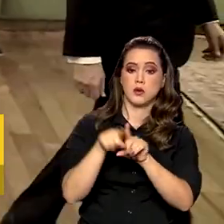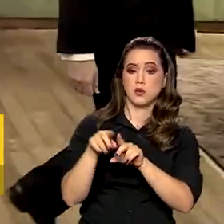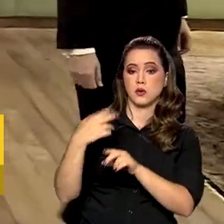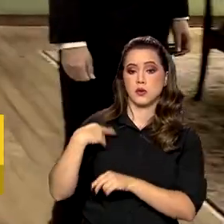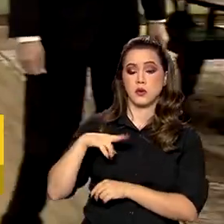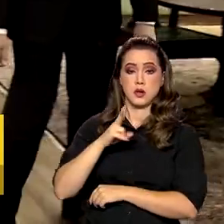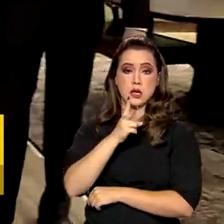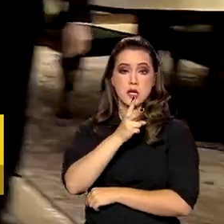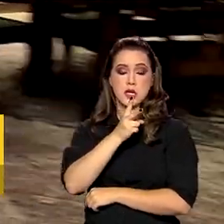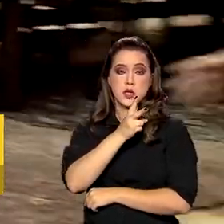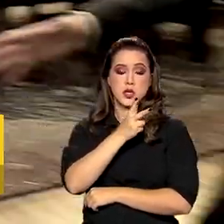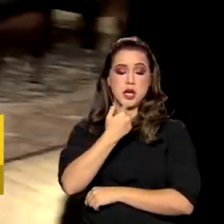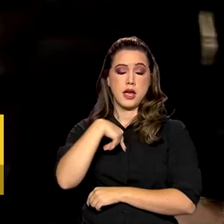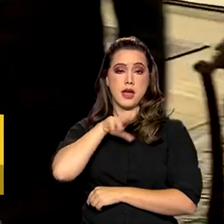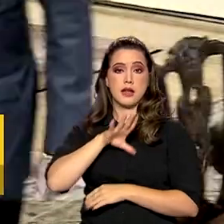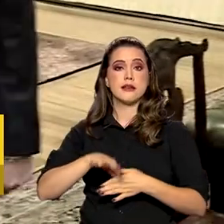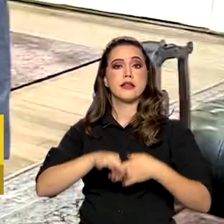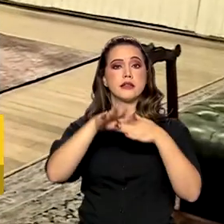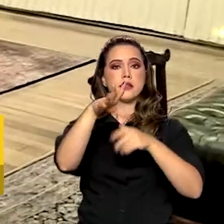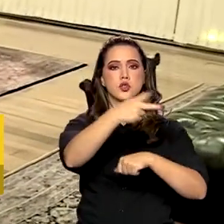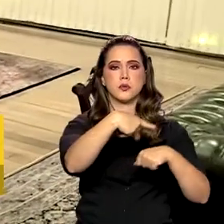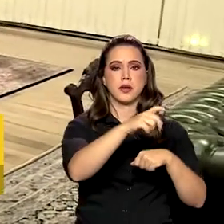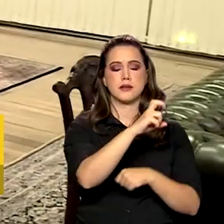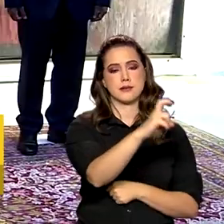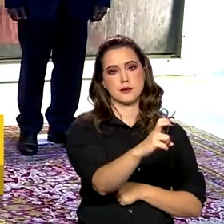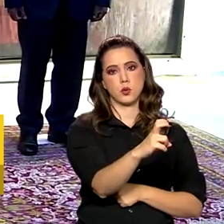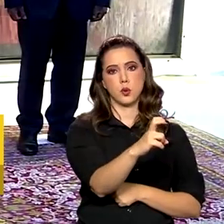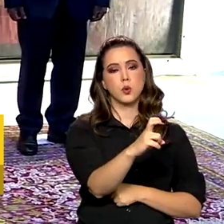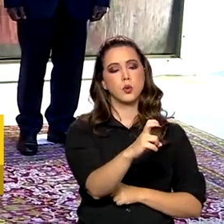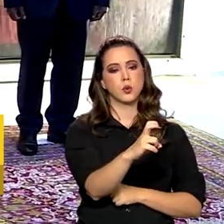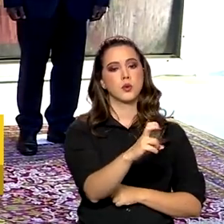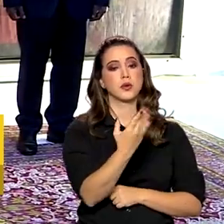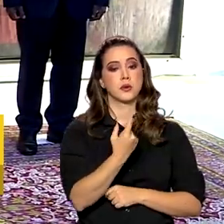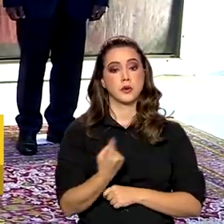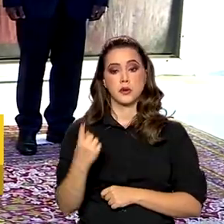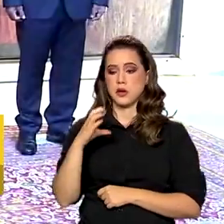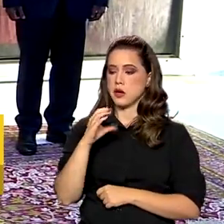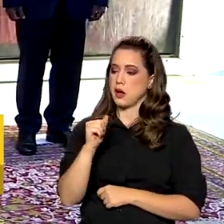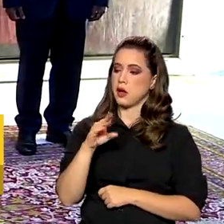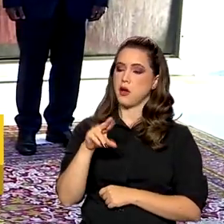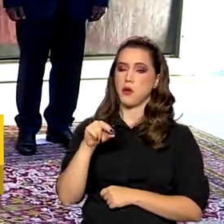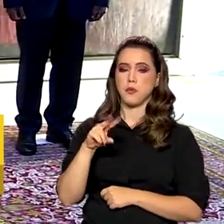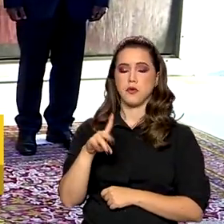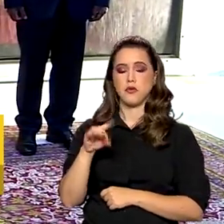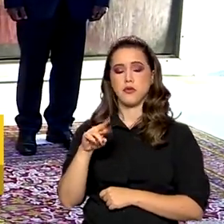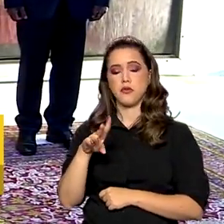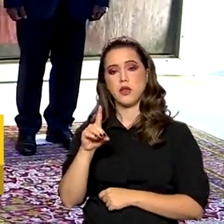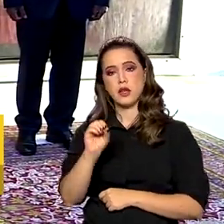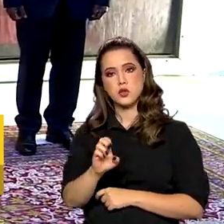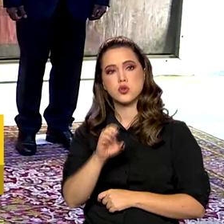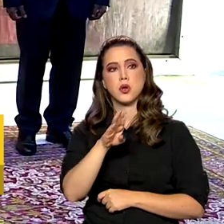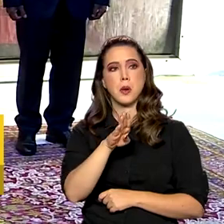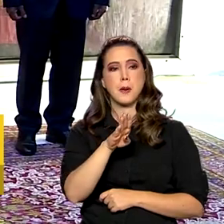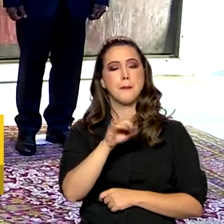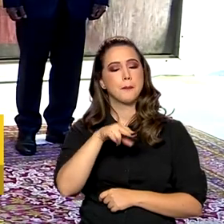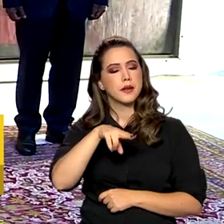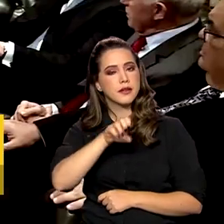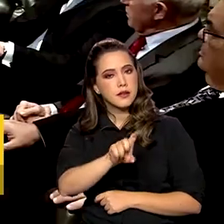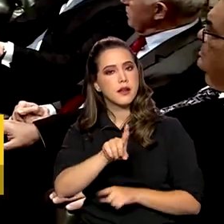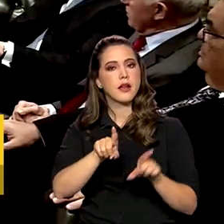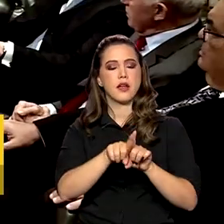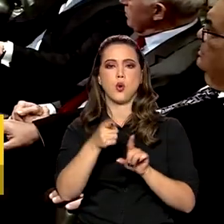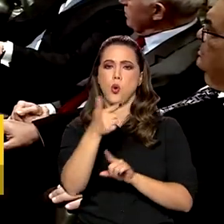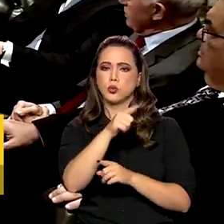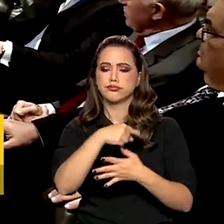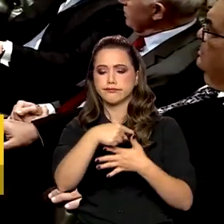estados e enviados especiais de 5 países. Cabo Verde, Guiné-Bissau, Portugal, Angola e Moçambique,